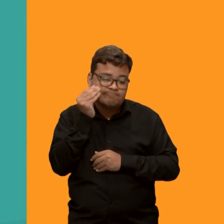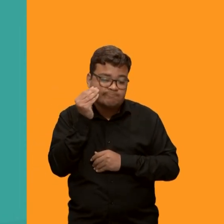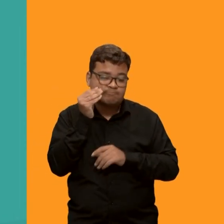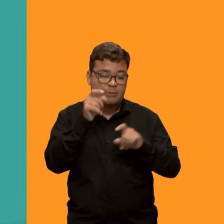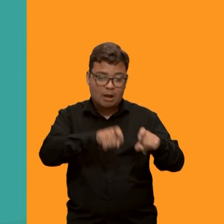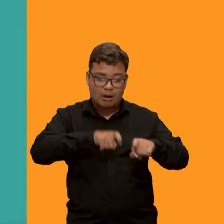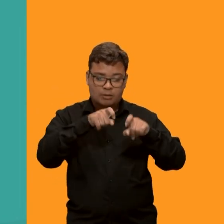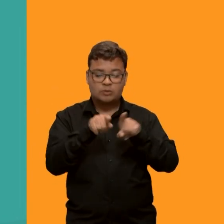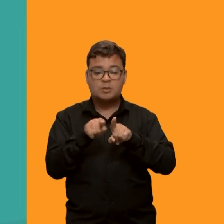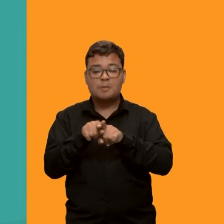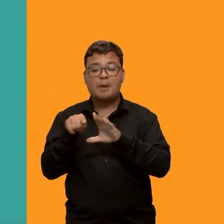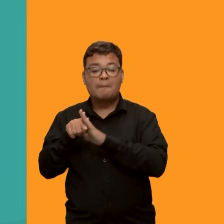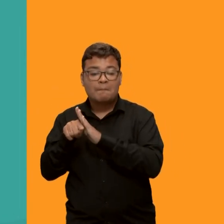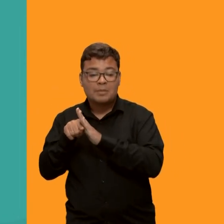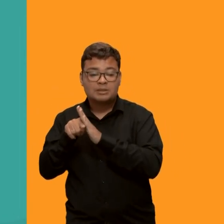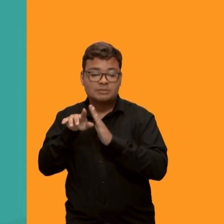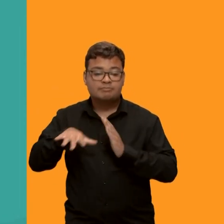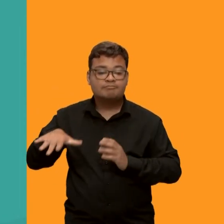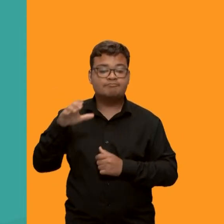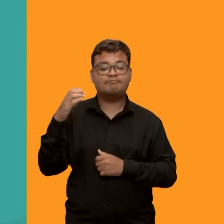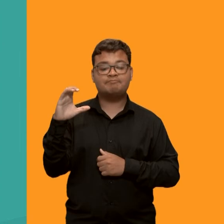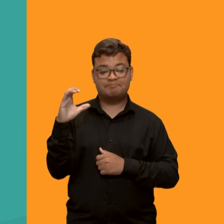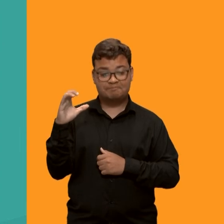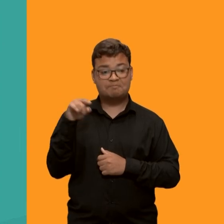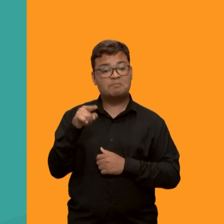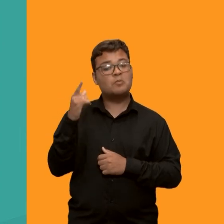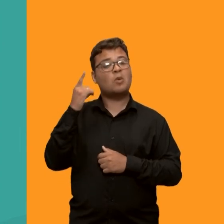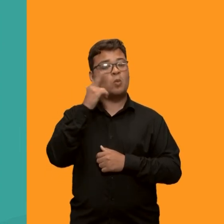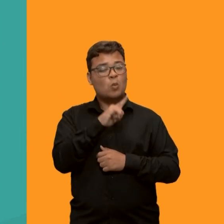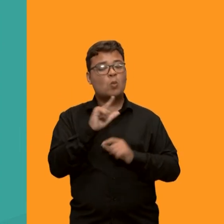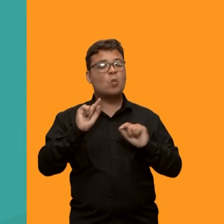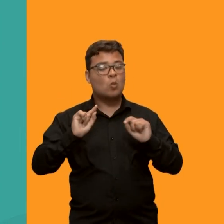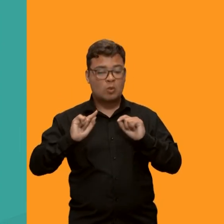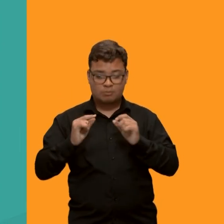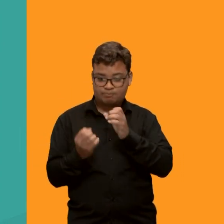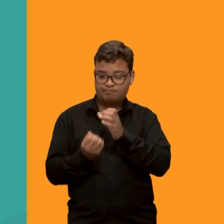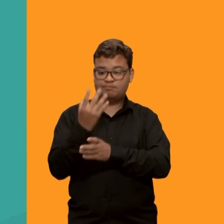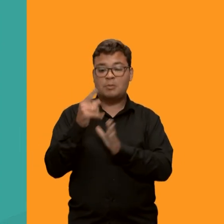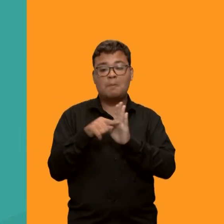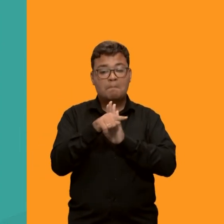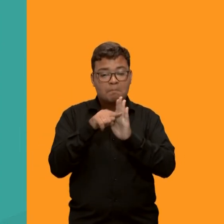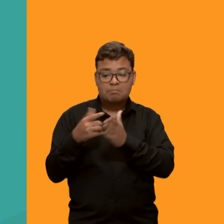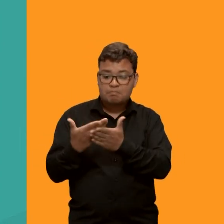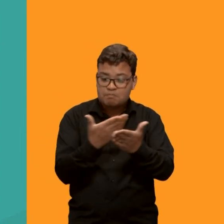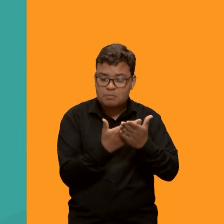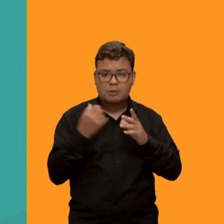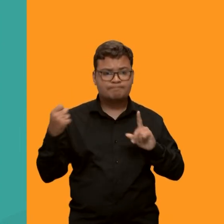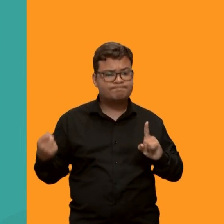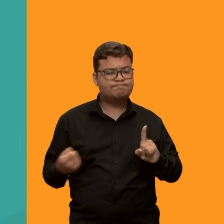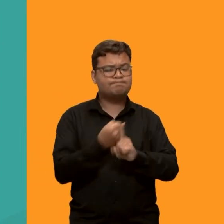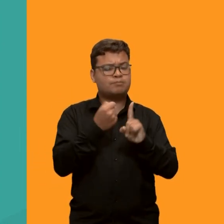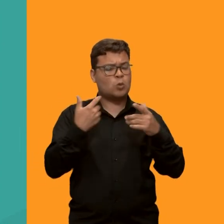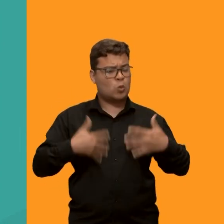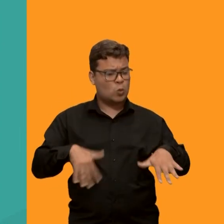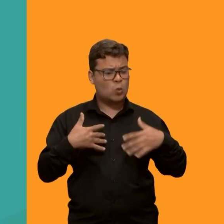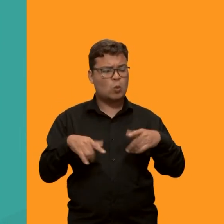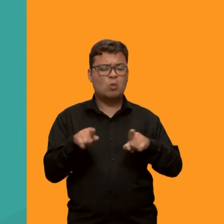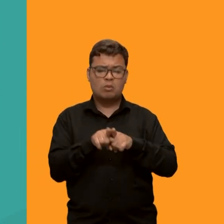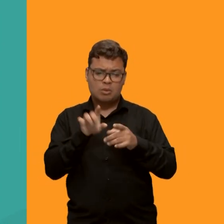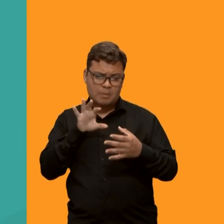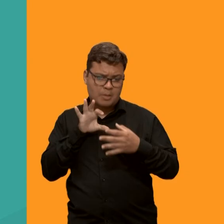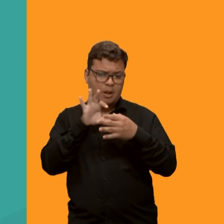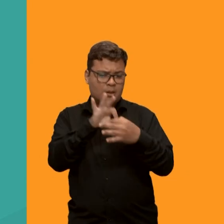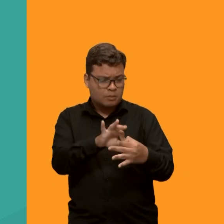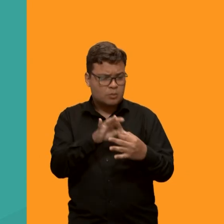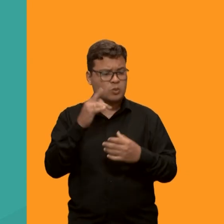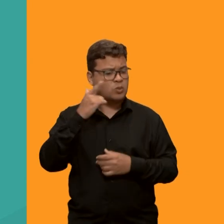pesquisa científica, e assim podem desenvolver pesquisas de alto impacto e aplicabilidade e se